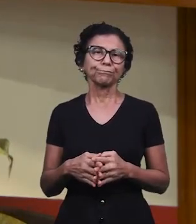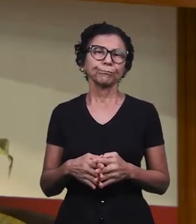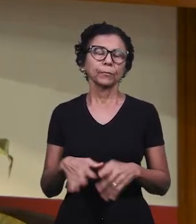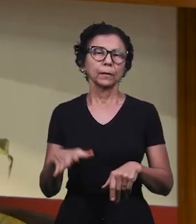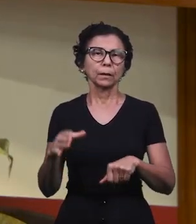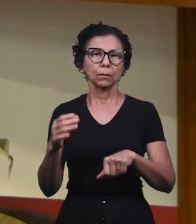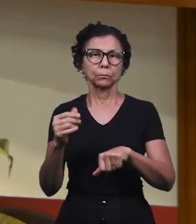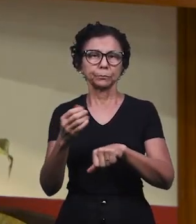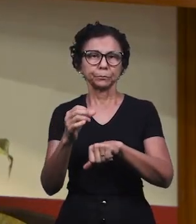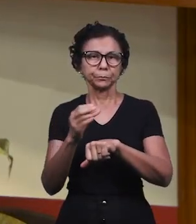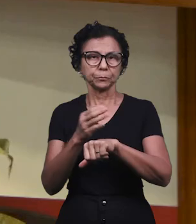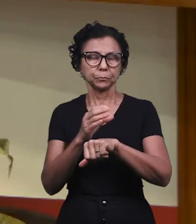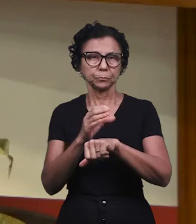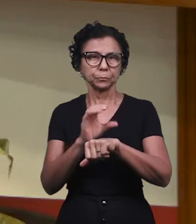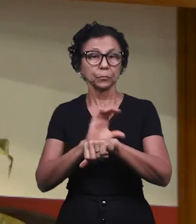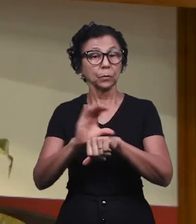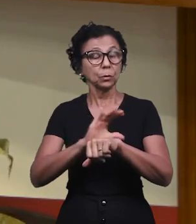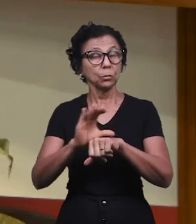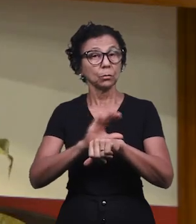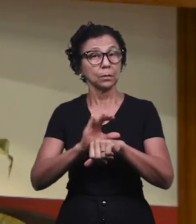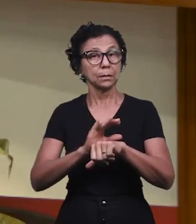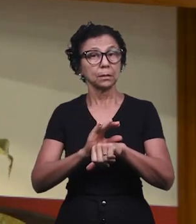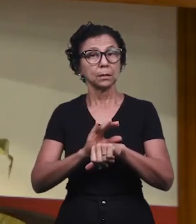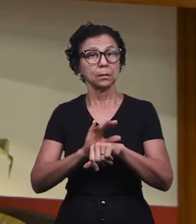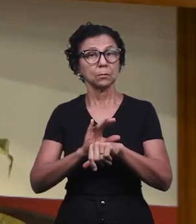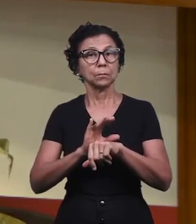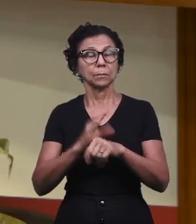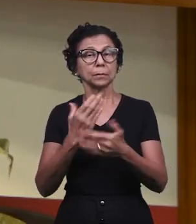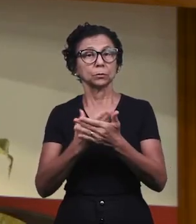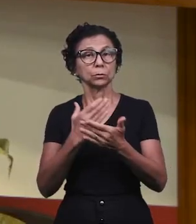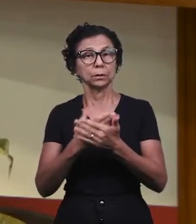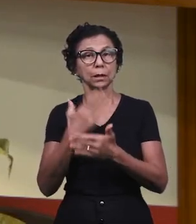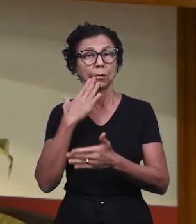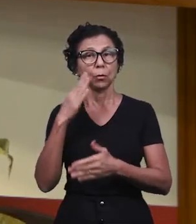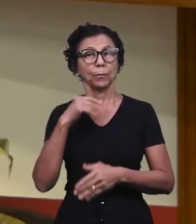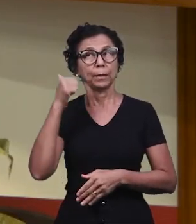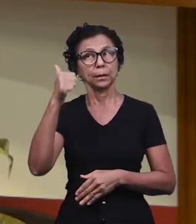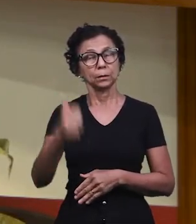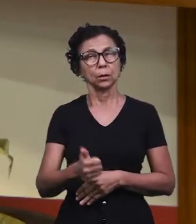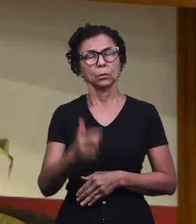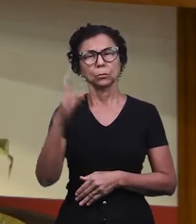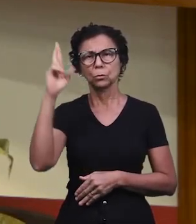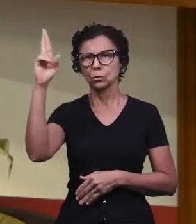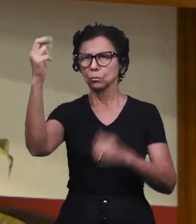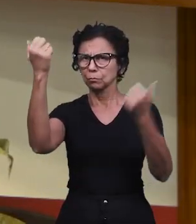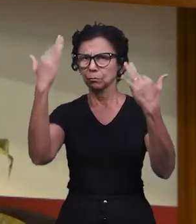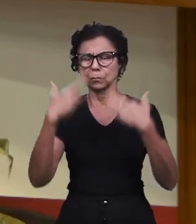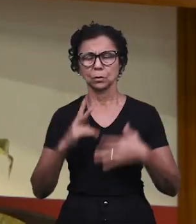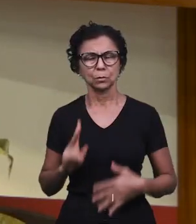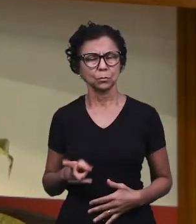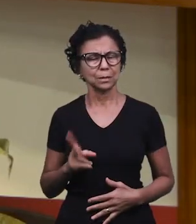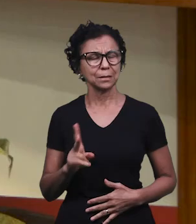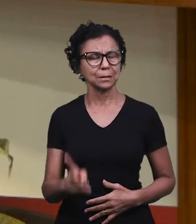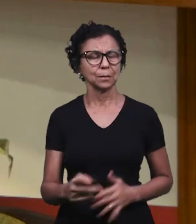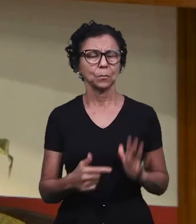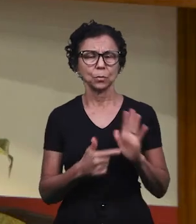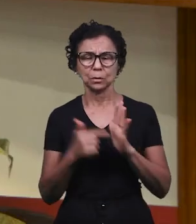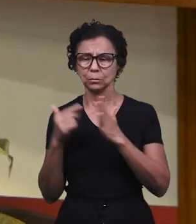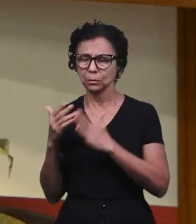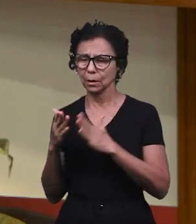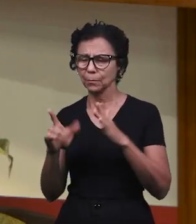preparatório. Eu julgo que o sucesso na minha vida, além das bênçãos do Senhor e de todo o direcionamento, foi ter